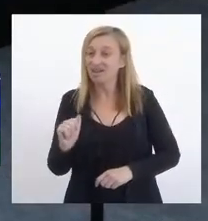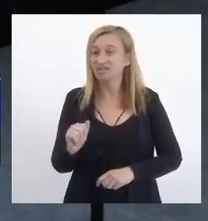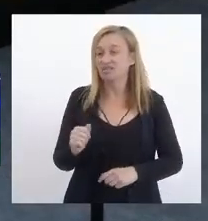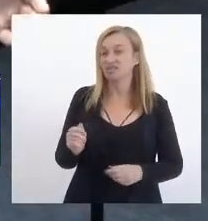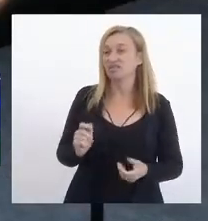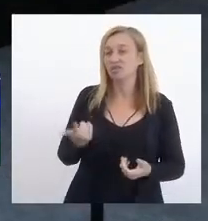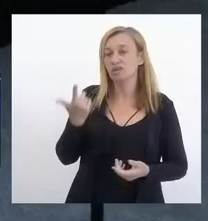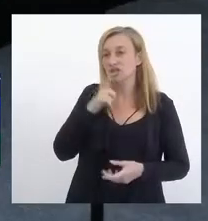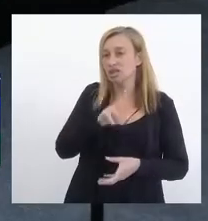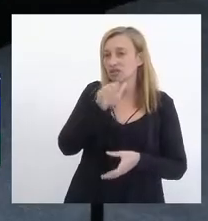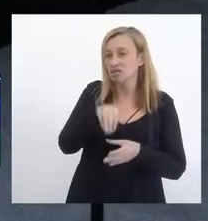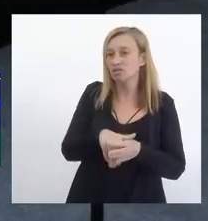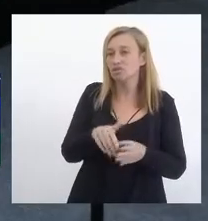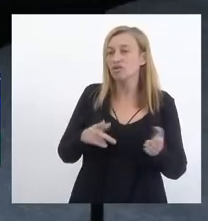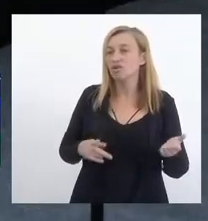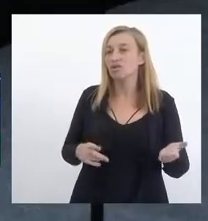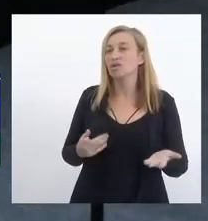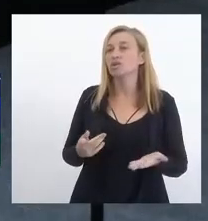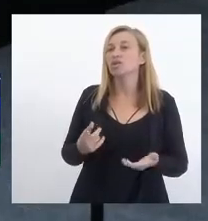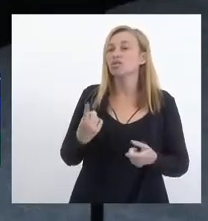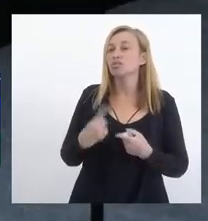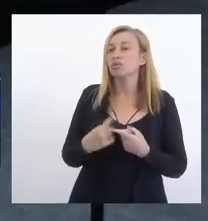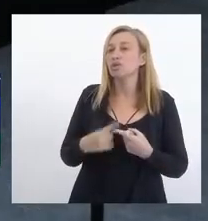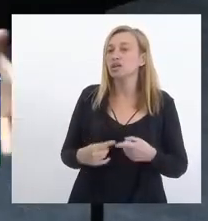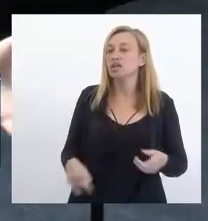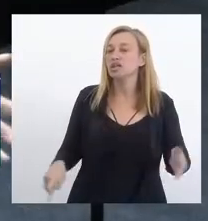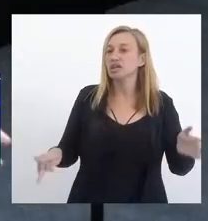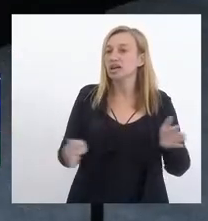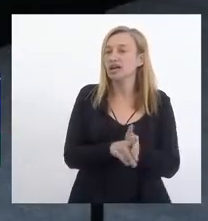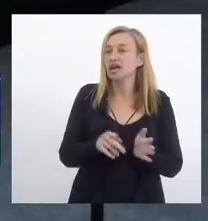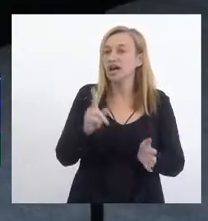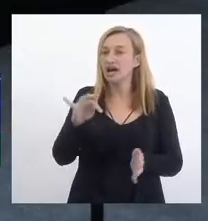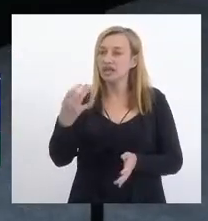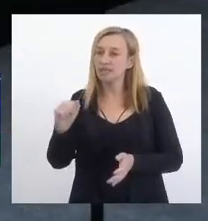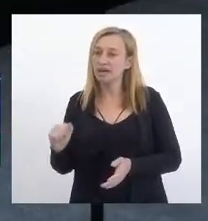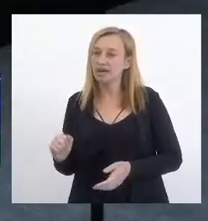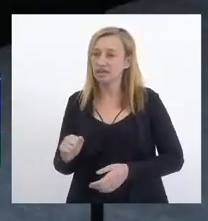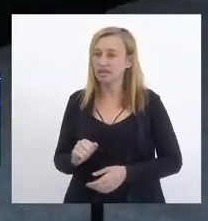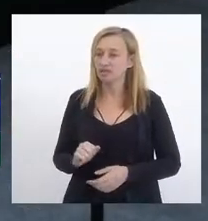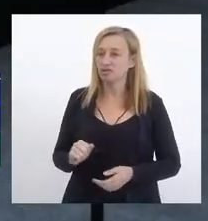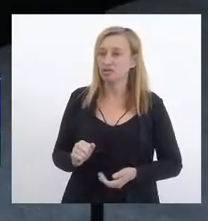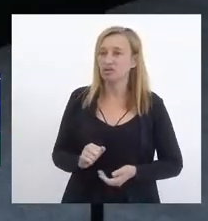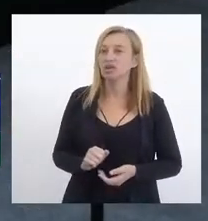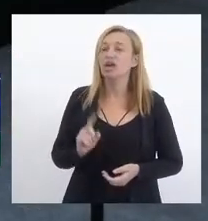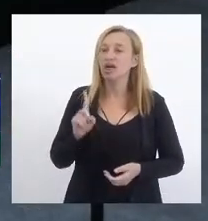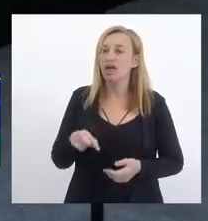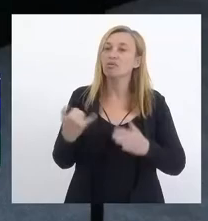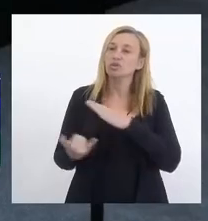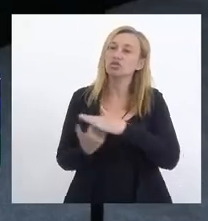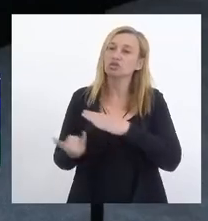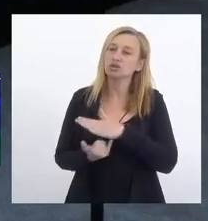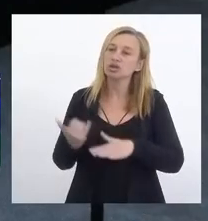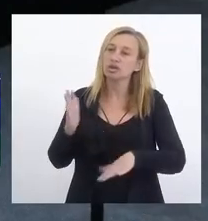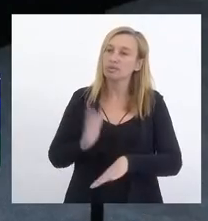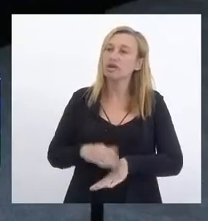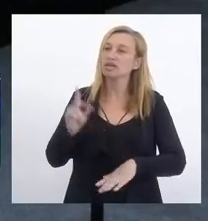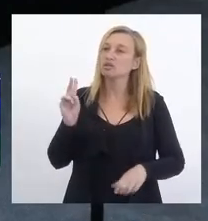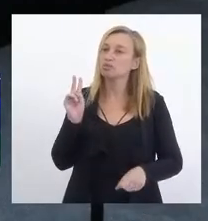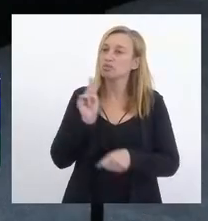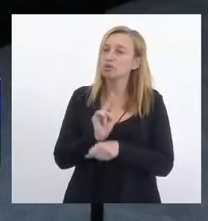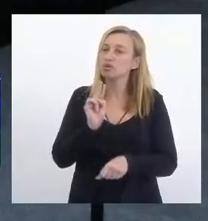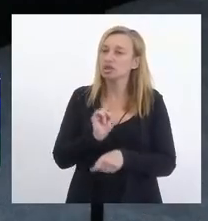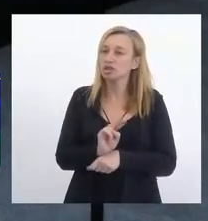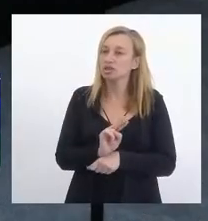voto, porque a UERJ está prevista na Constituição do Estado, na Carta Magna. Então, ela é uma instituição que está mais protegida